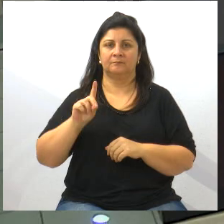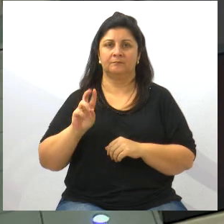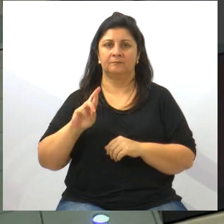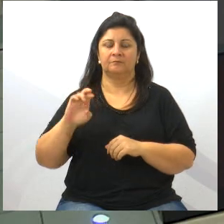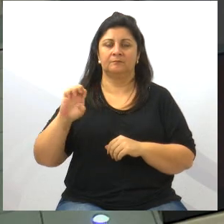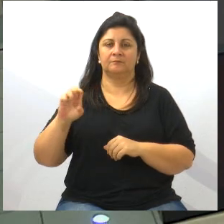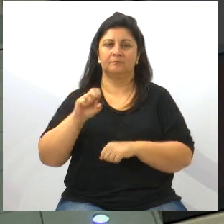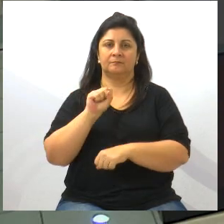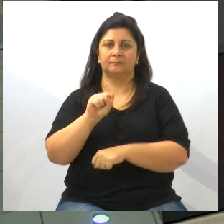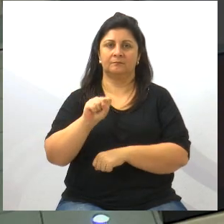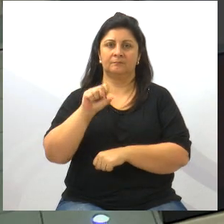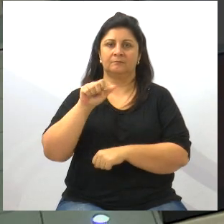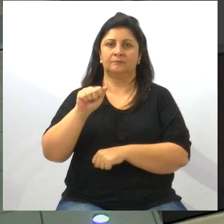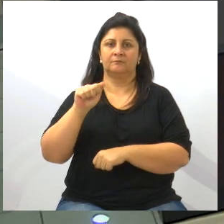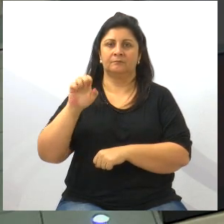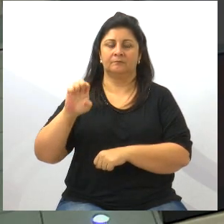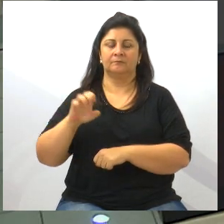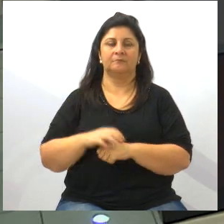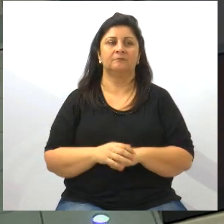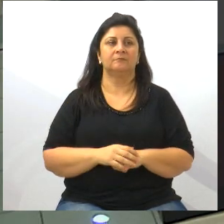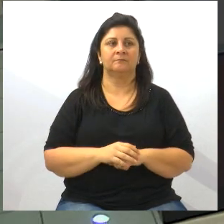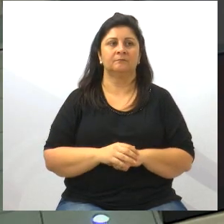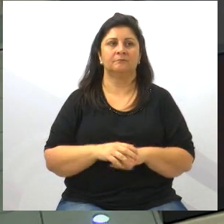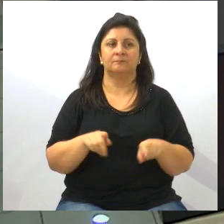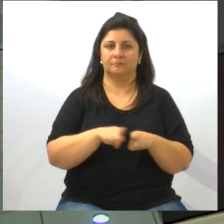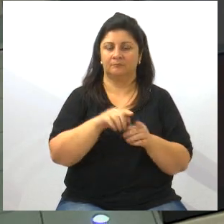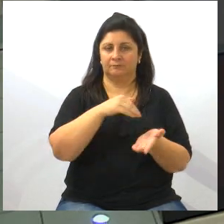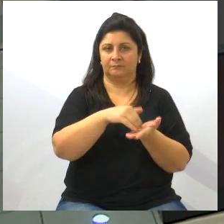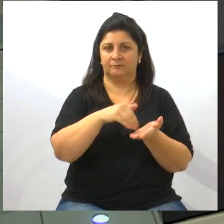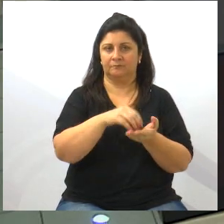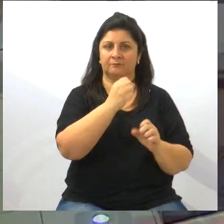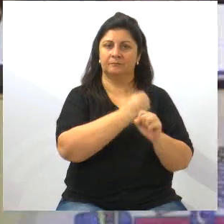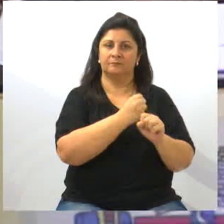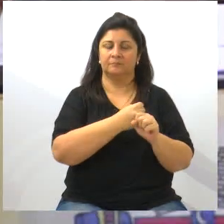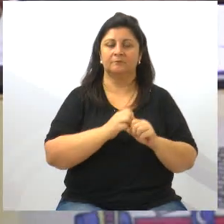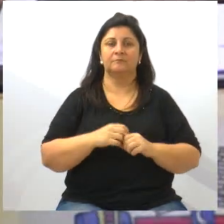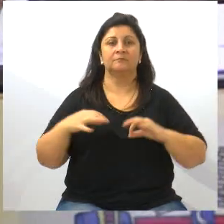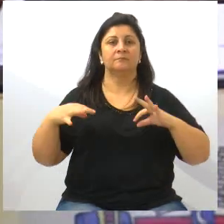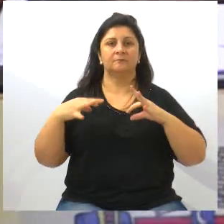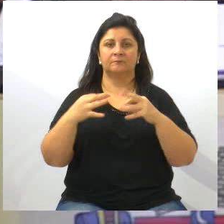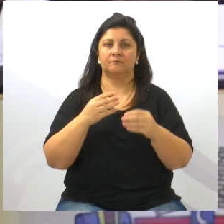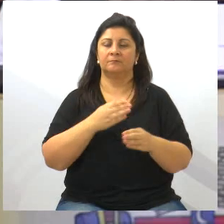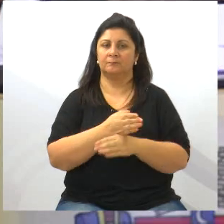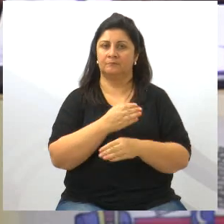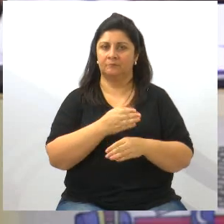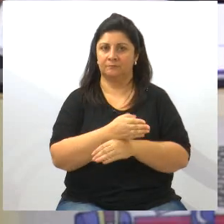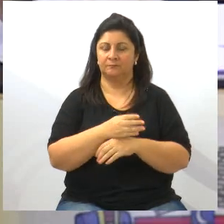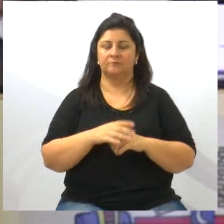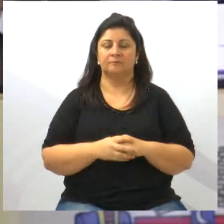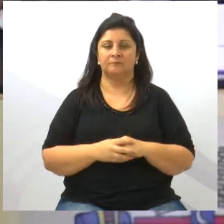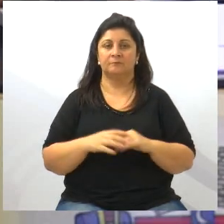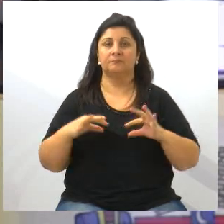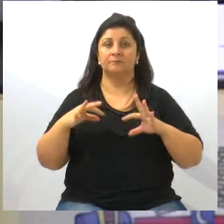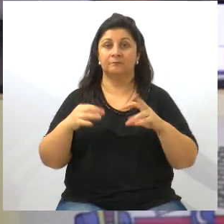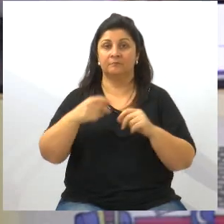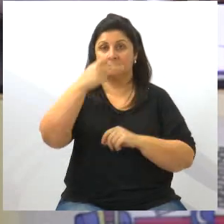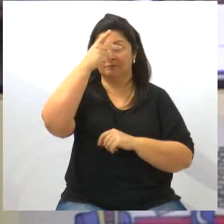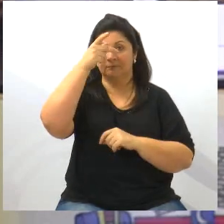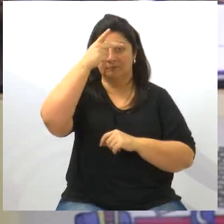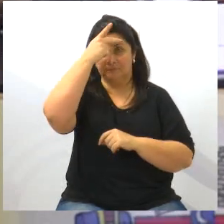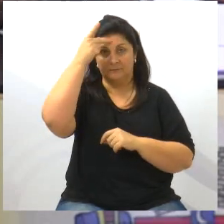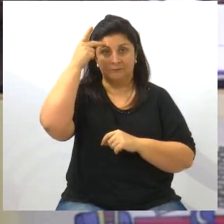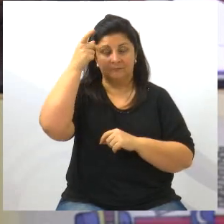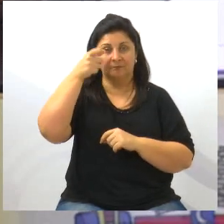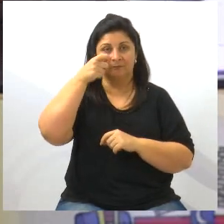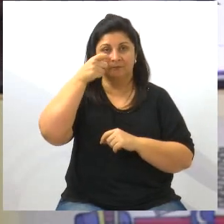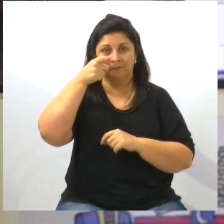SAI, obrigada, e o Sebastião, da Infraestrutura. E a todos os participantes e a todos os telespectadores que hoje